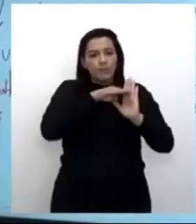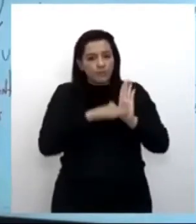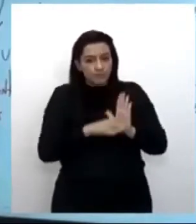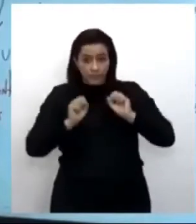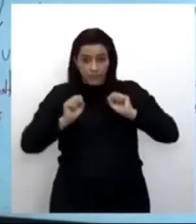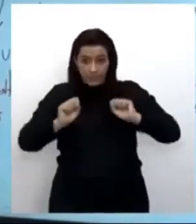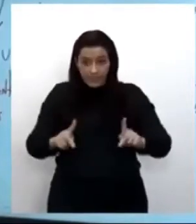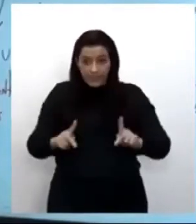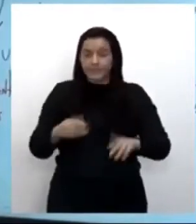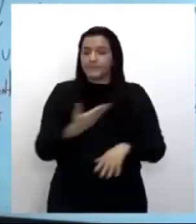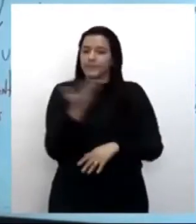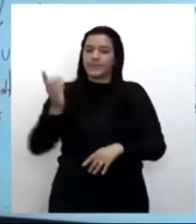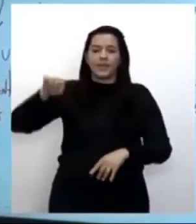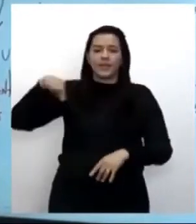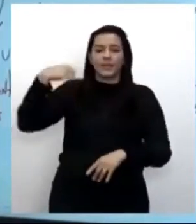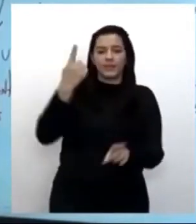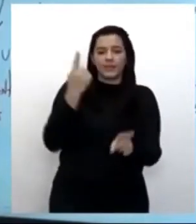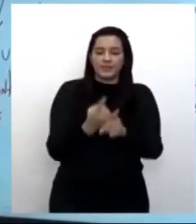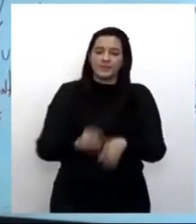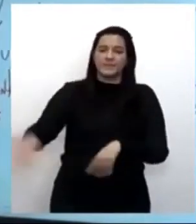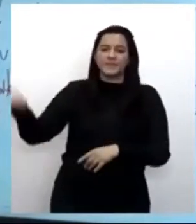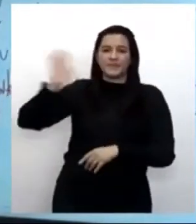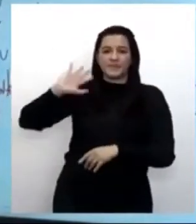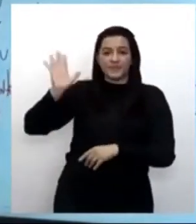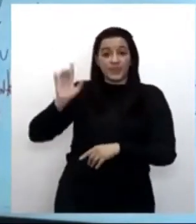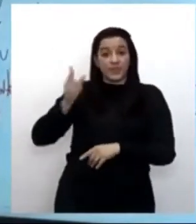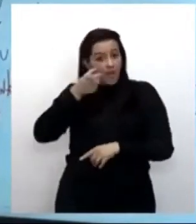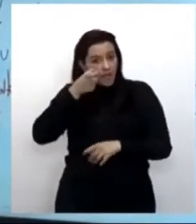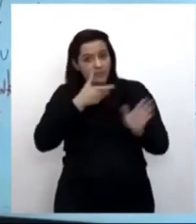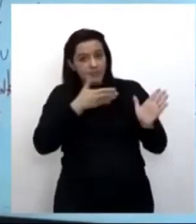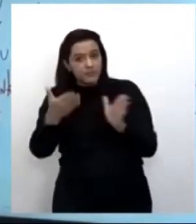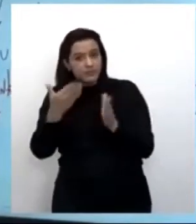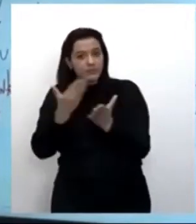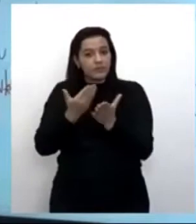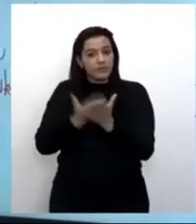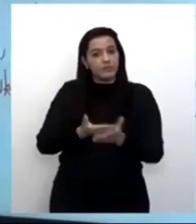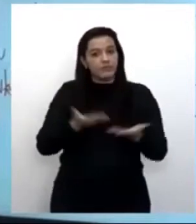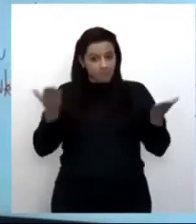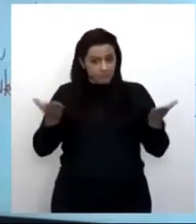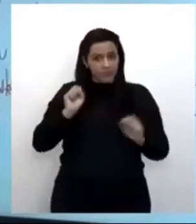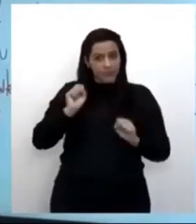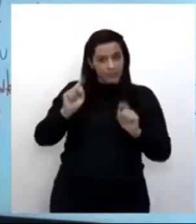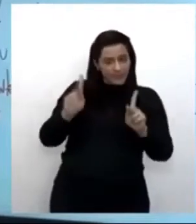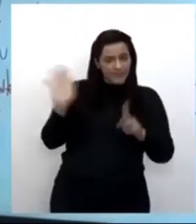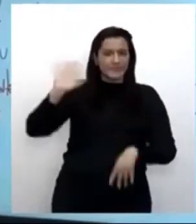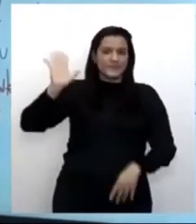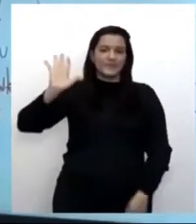fechou. Até a próxima aí com vocês. Assista essa aula aí, depois de volta com o vídeo aí. Falou!